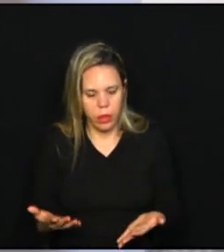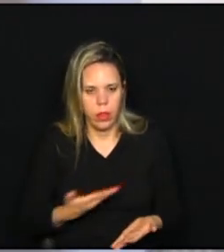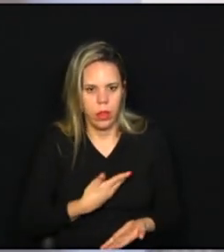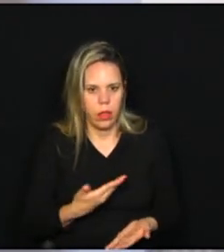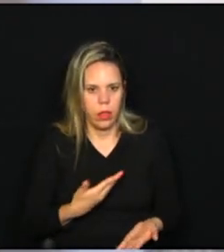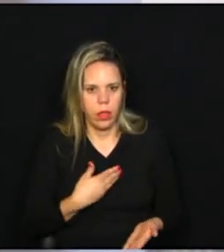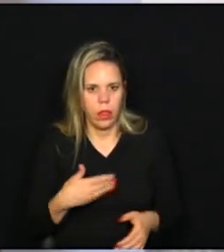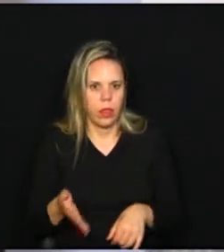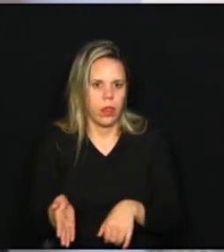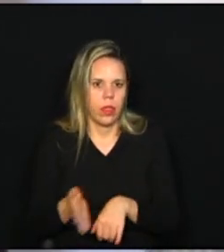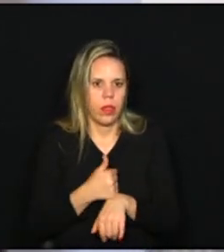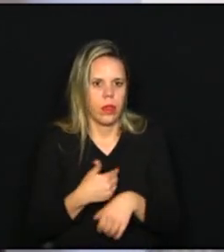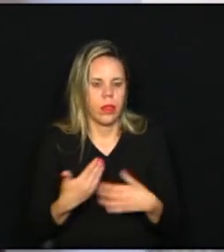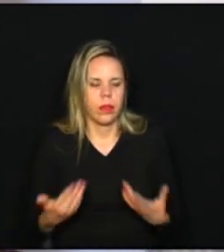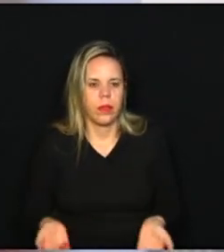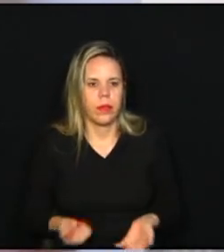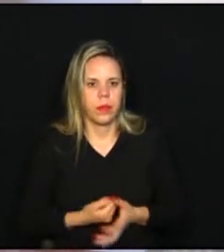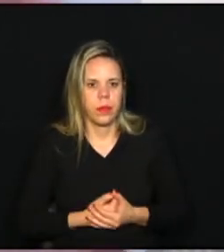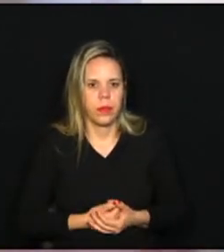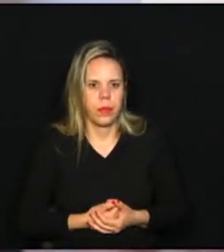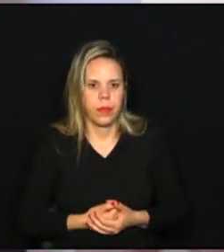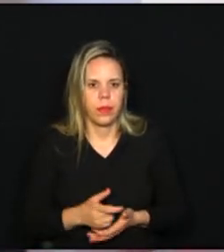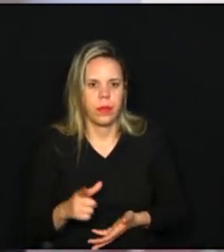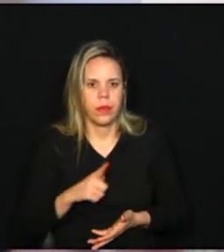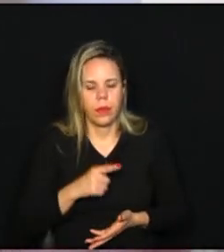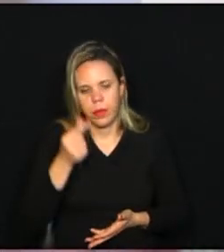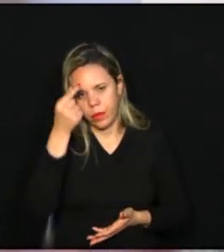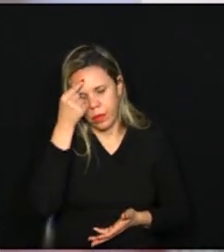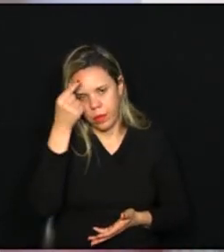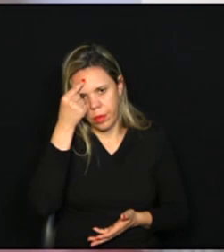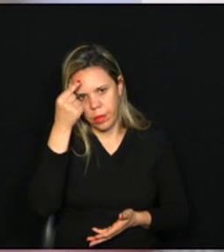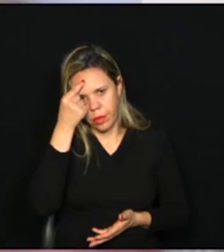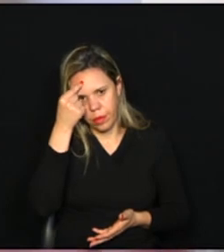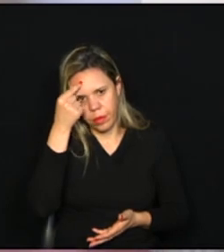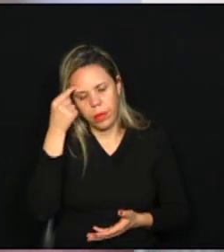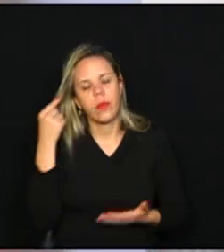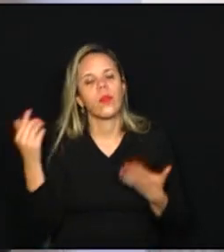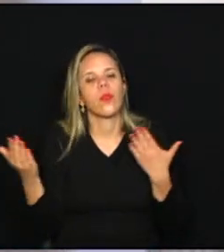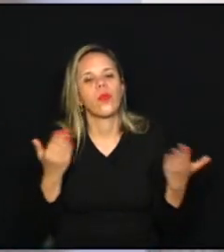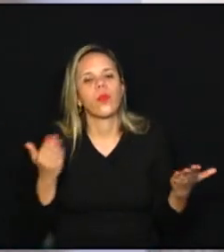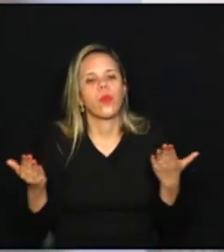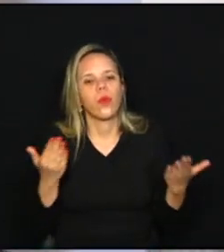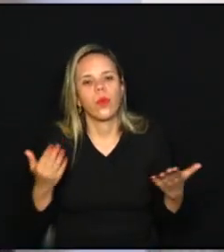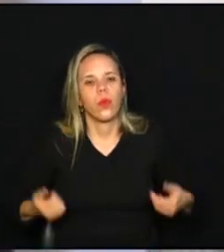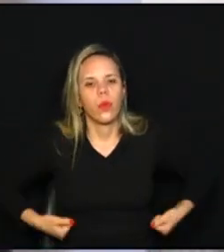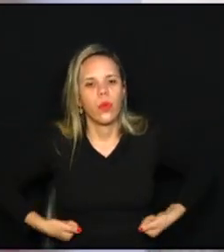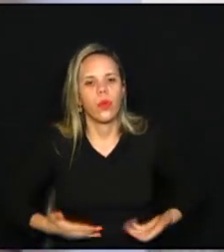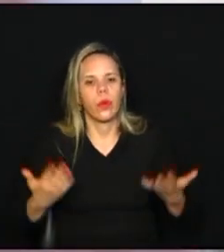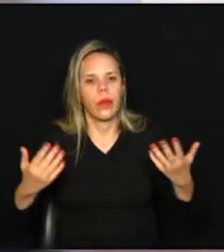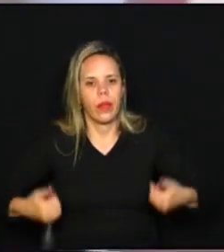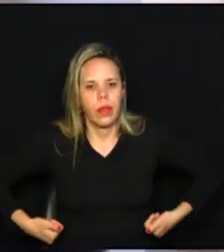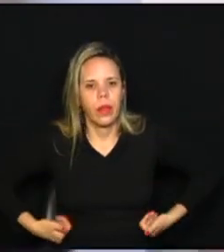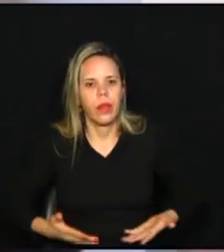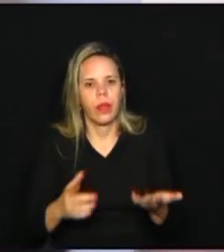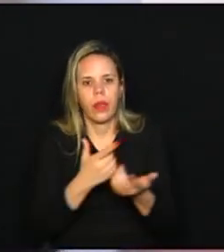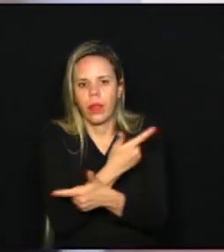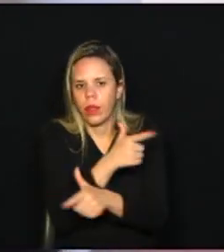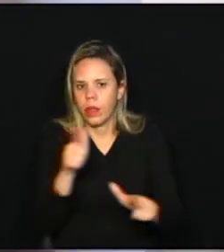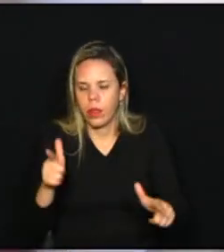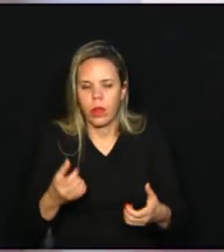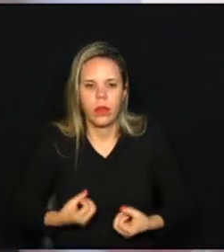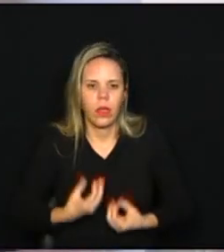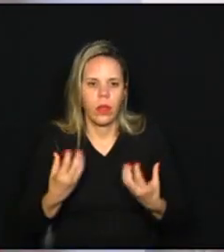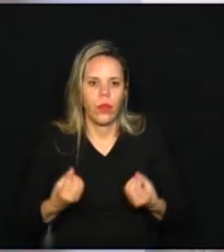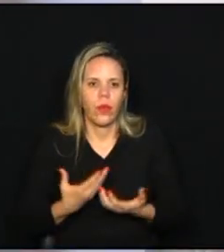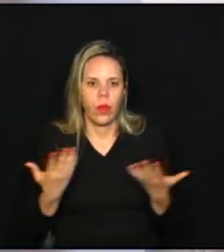que me antecederam, que é ter uma noção de qual é o gasto que nós temos por não ter a informação.